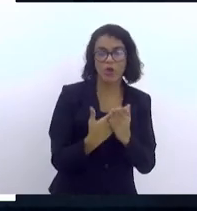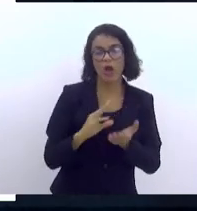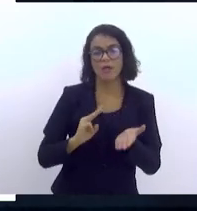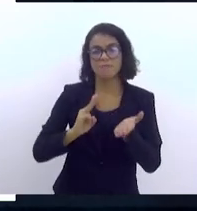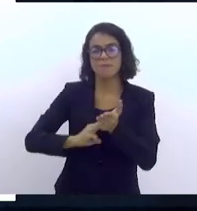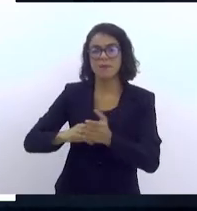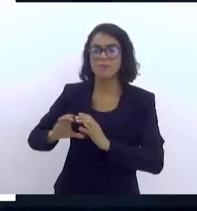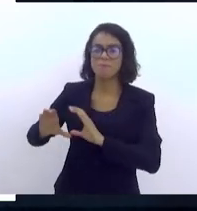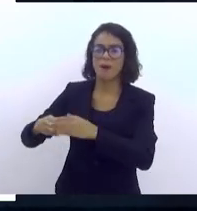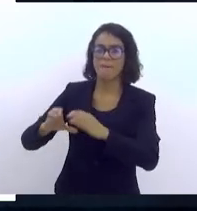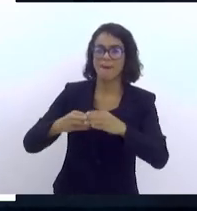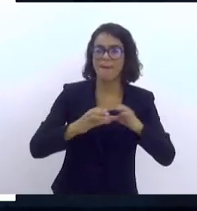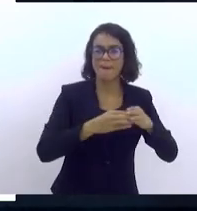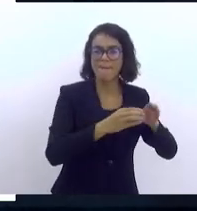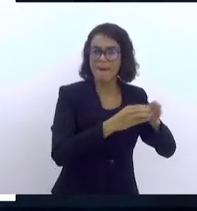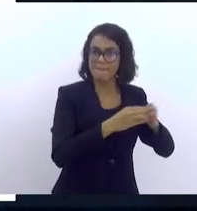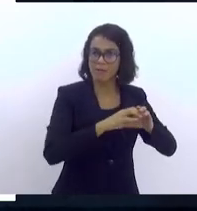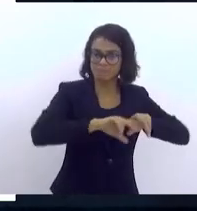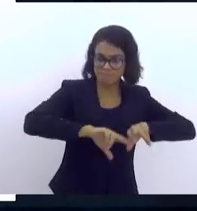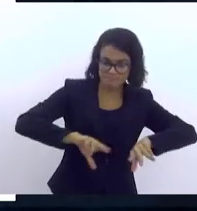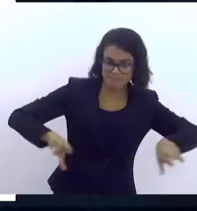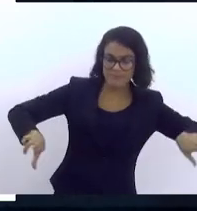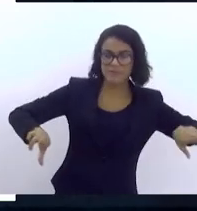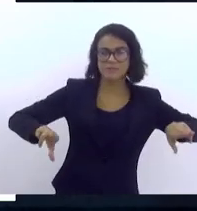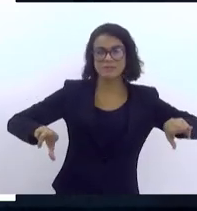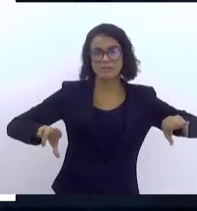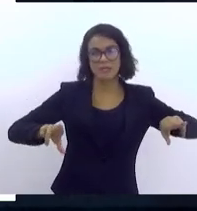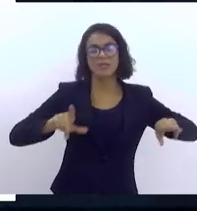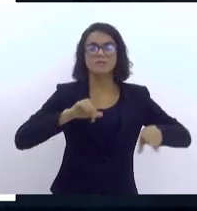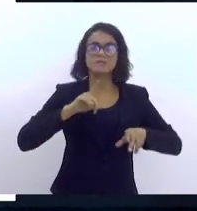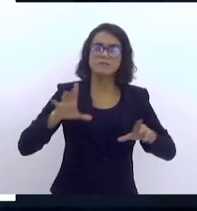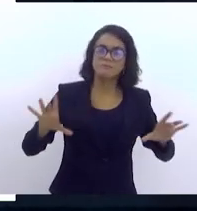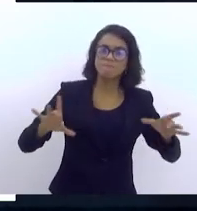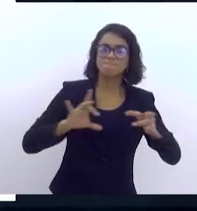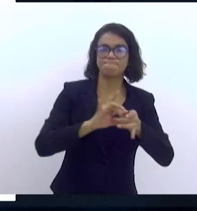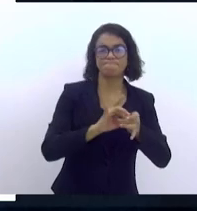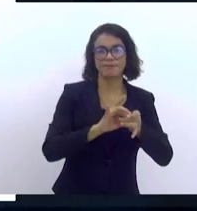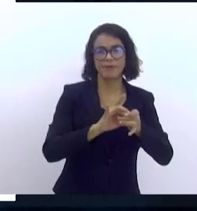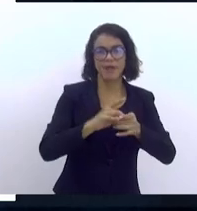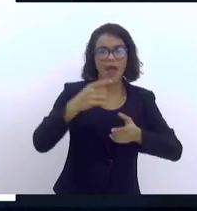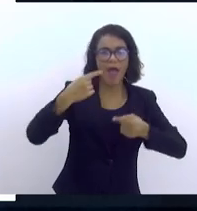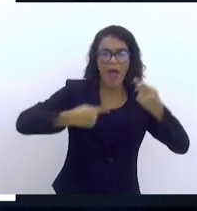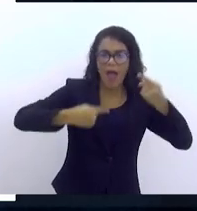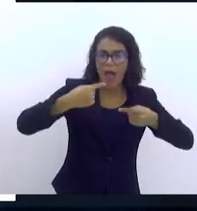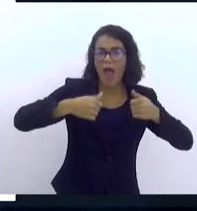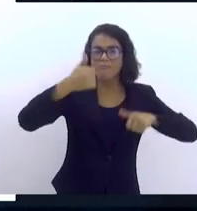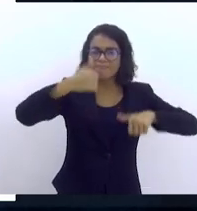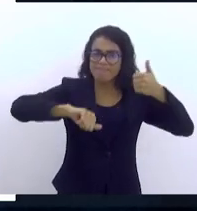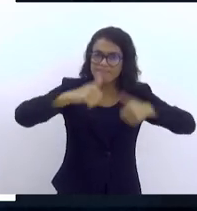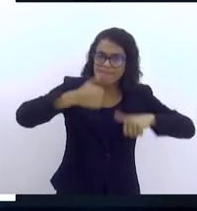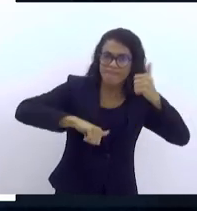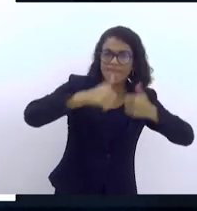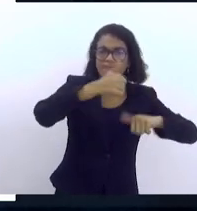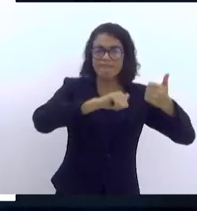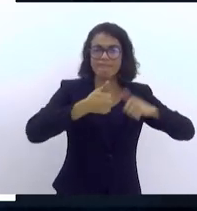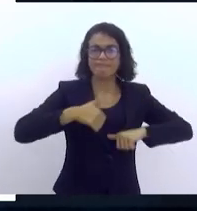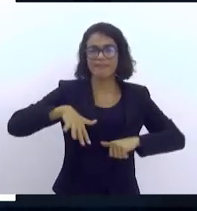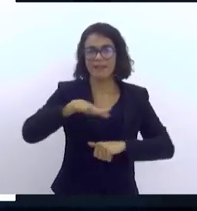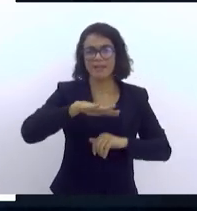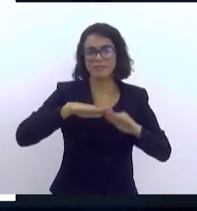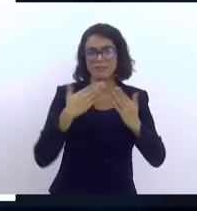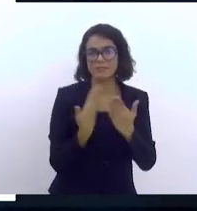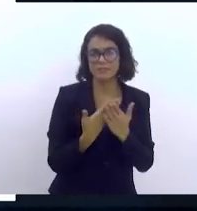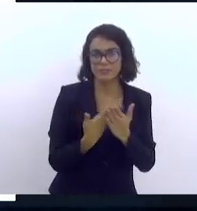membros de todas as todos esses outros espaços se reúnam avaliem a situação dessa escola e